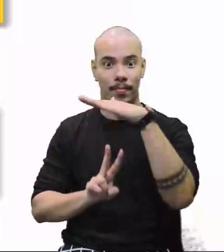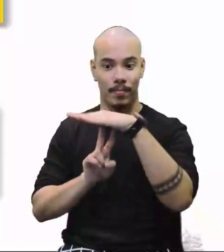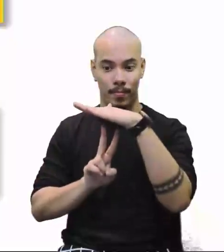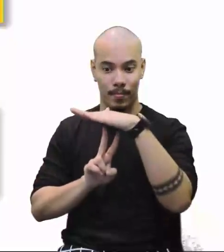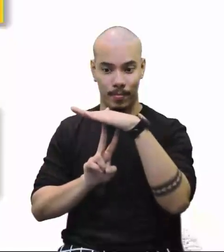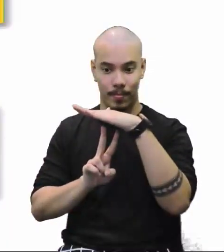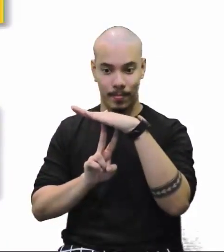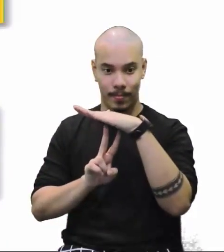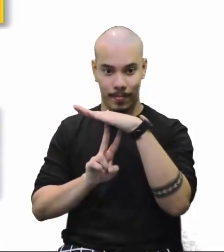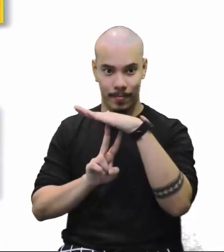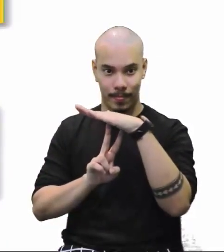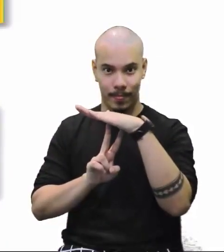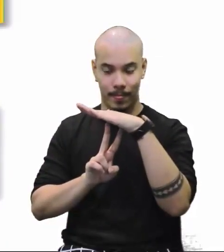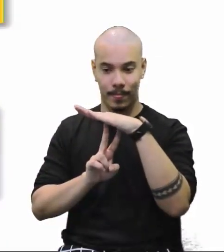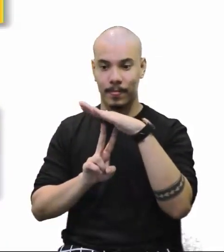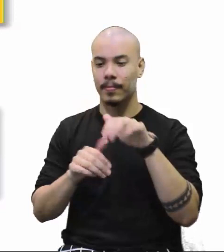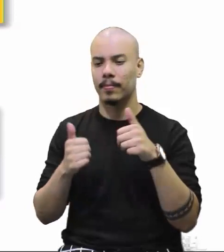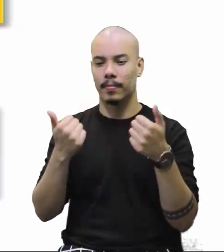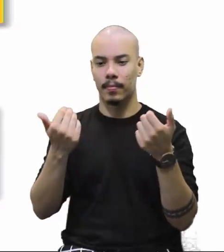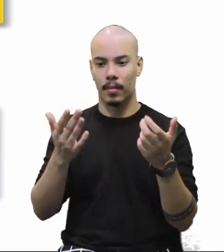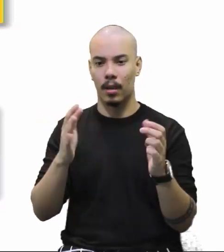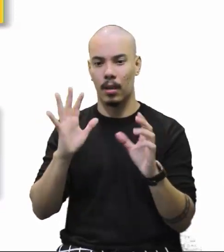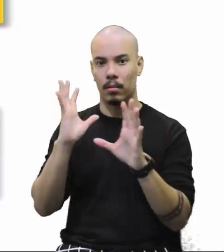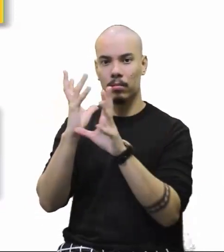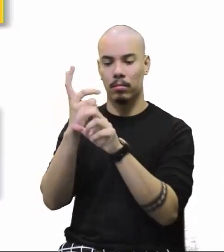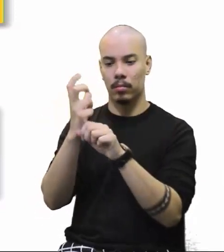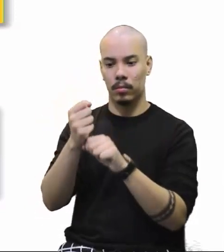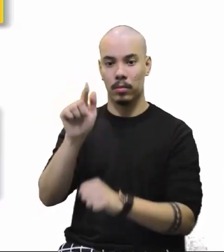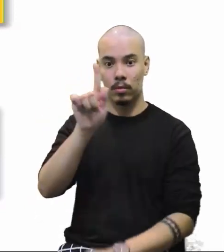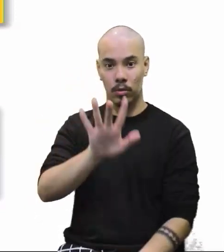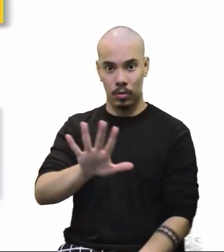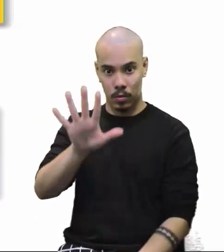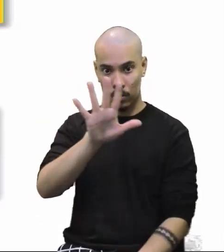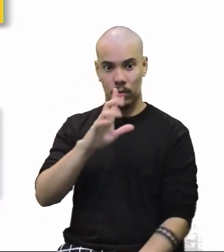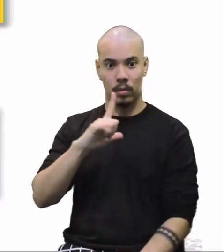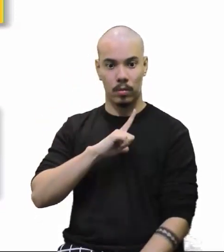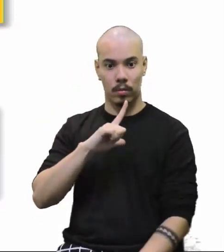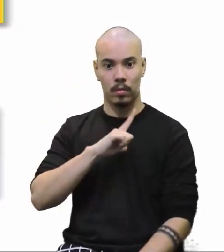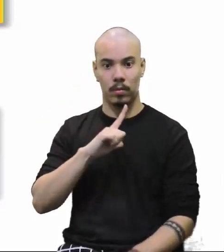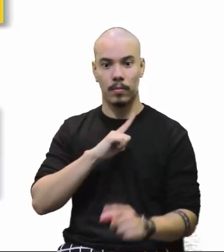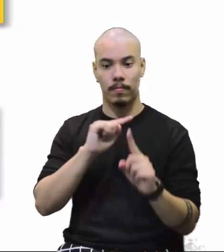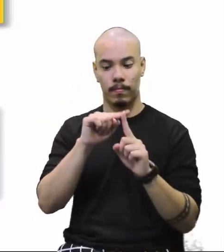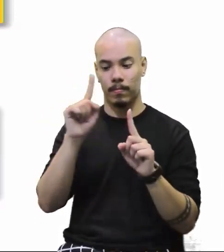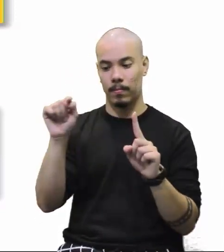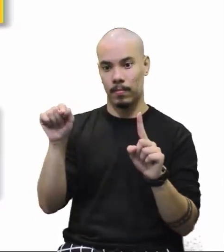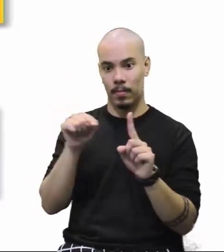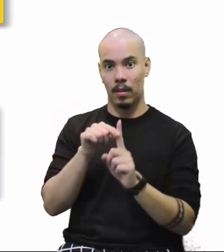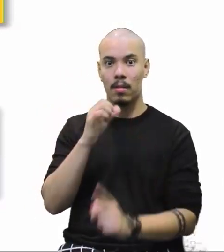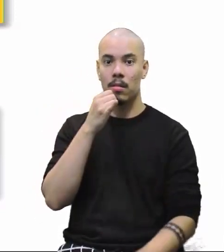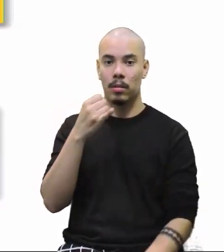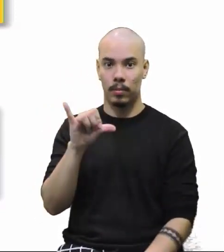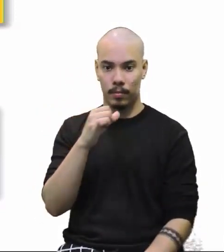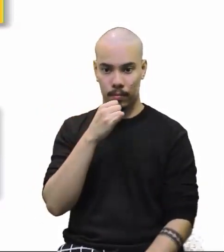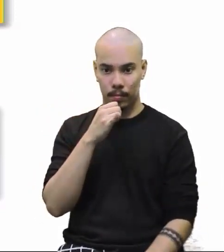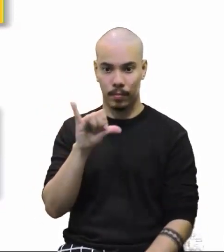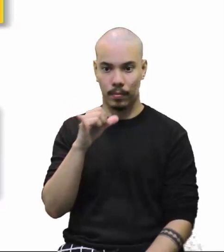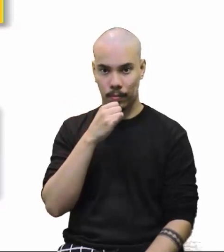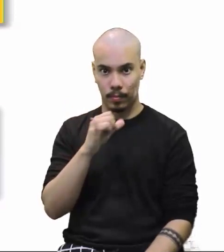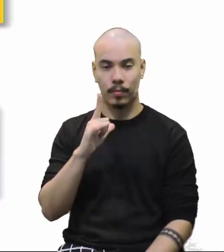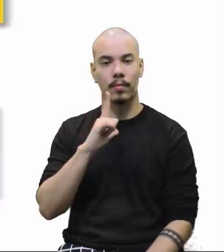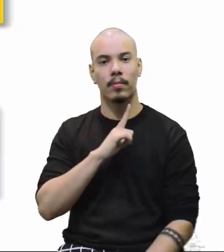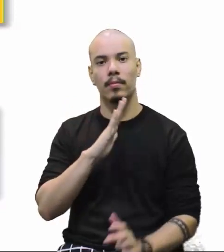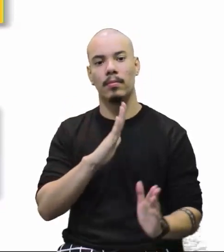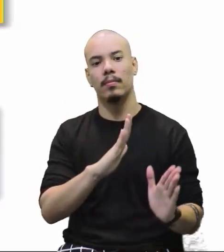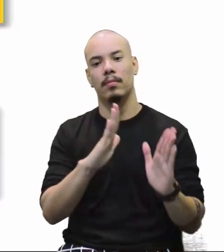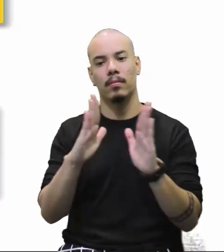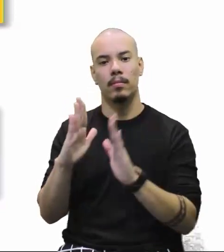Oh, desculpa aí. Bom, então revisão geral, unidade 2, né? Circuitos elétricos. Aí vai ter algumas partes, né?